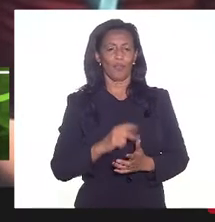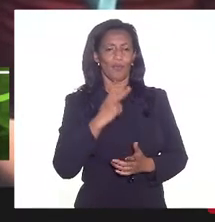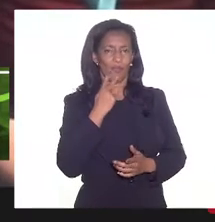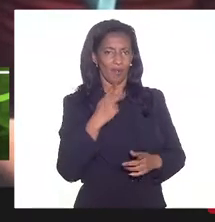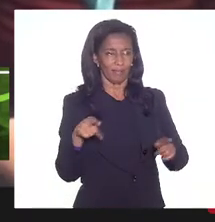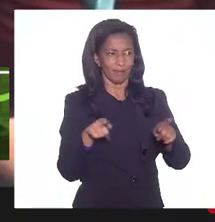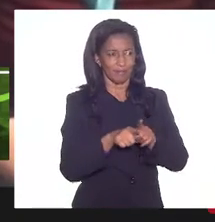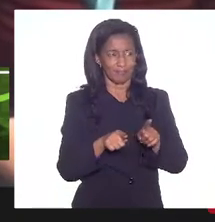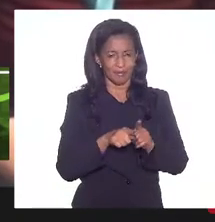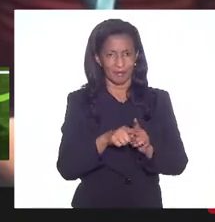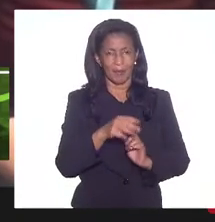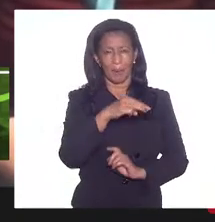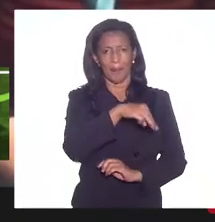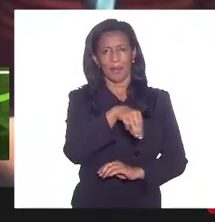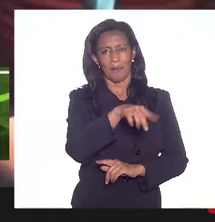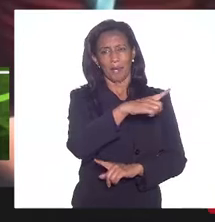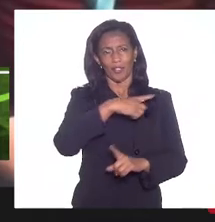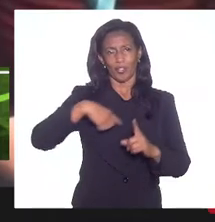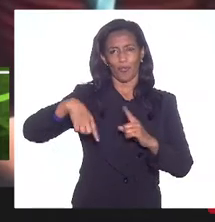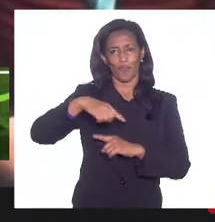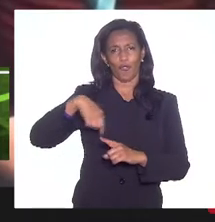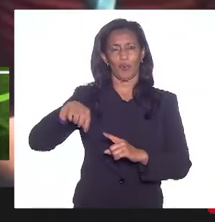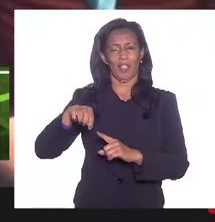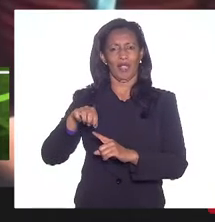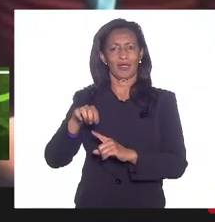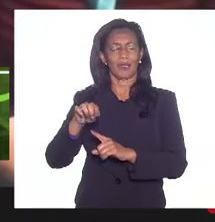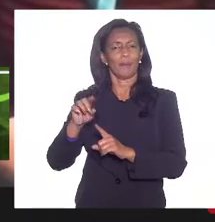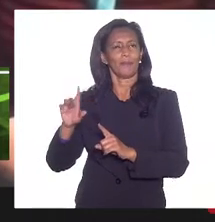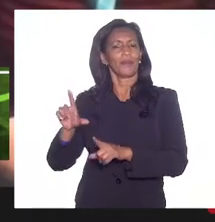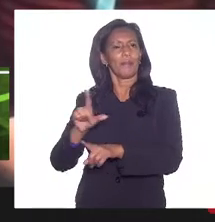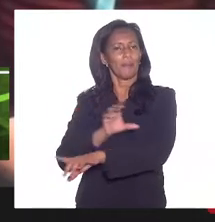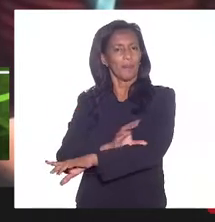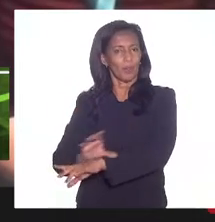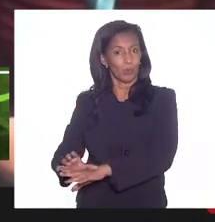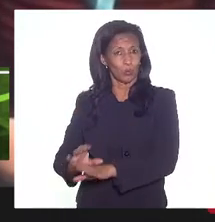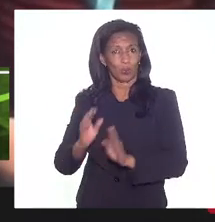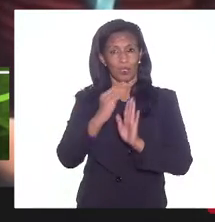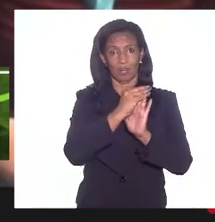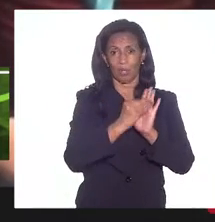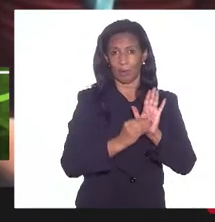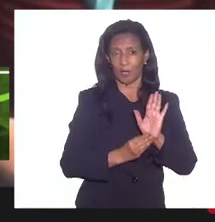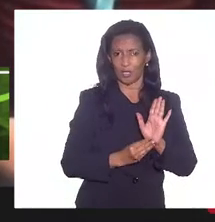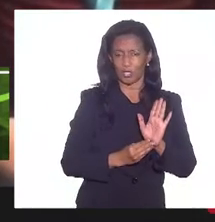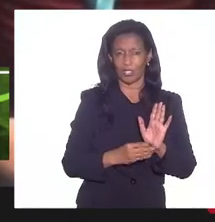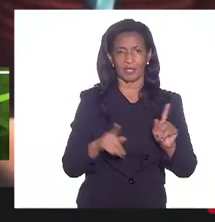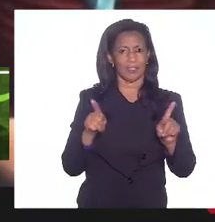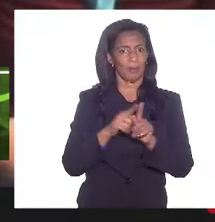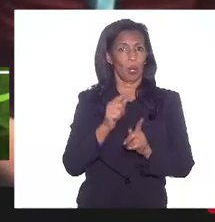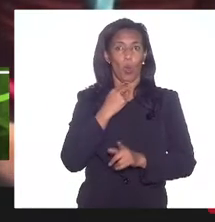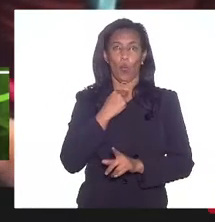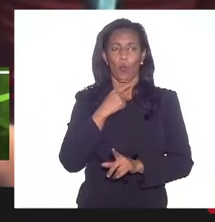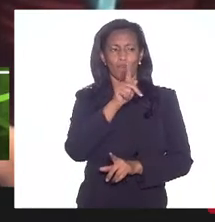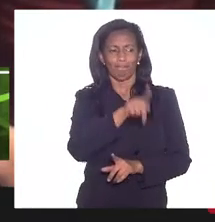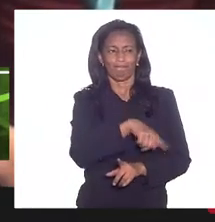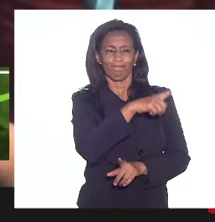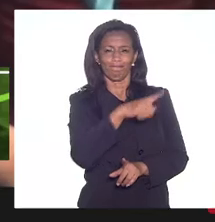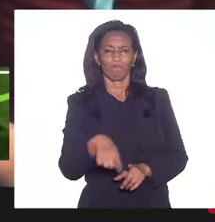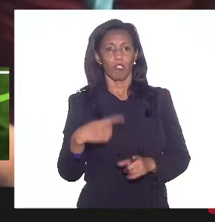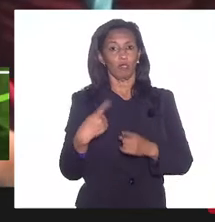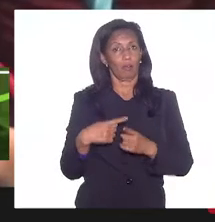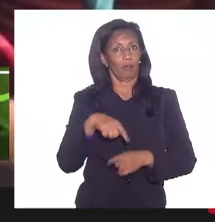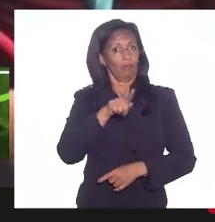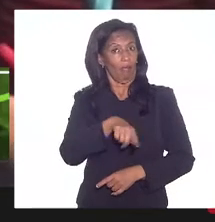Penso que o deputado Valdeck vai nos acompanhar e é uma agenda muito importante que nós não gostaríamos de adiar porque dada a